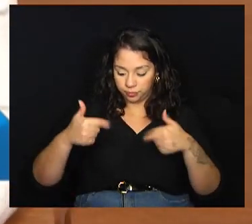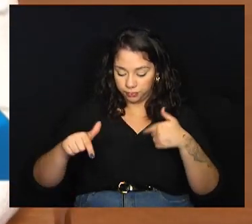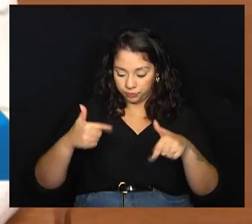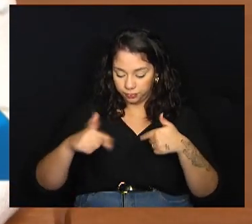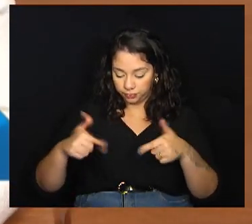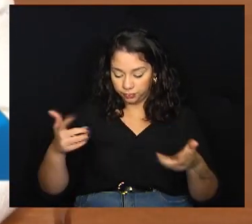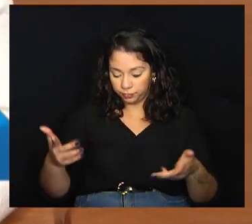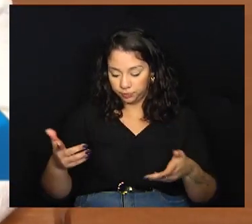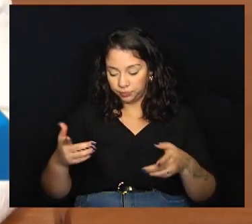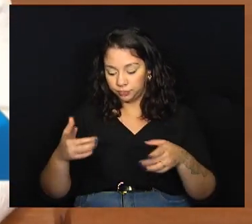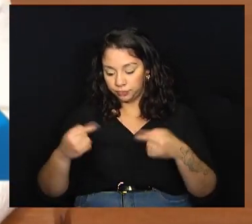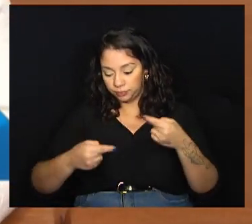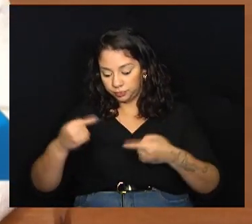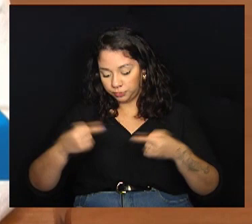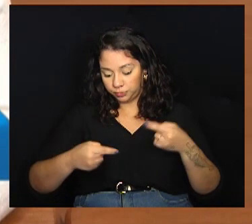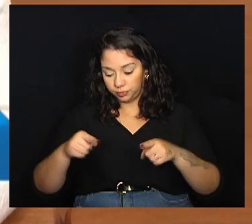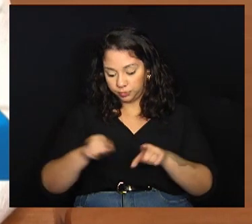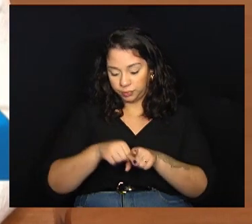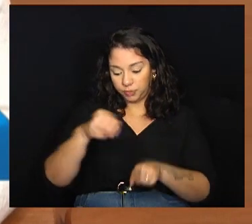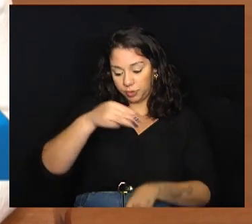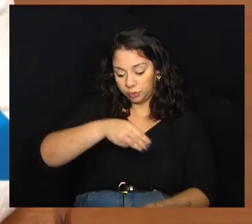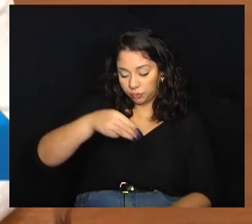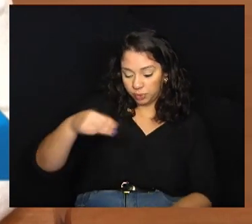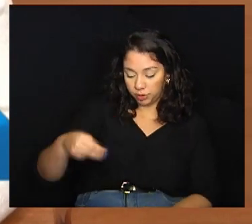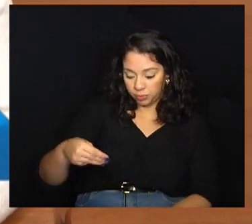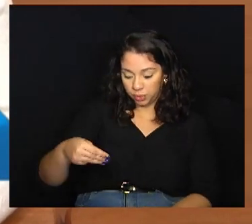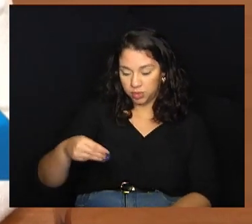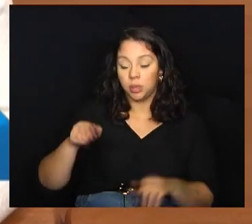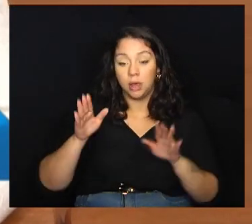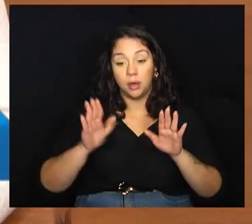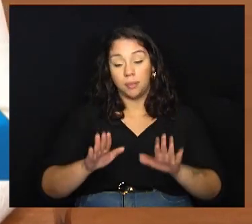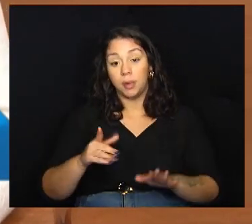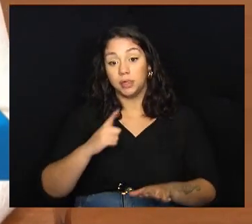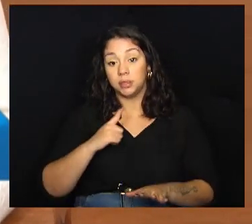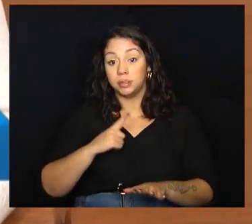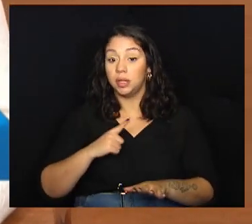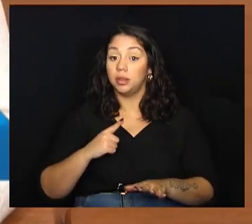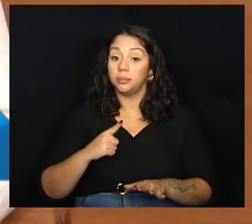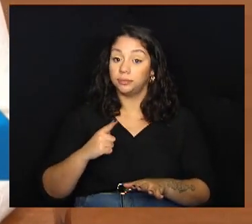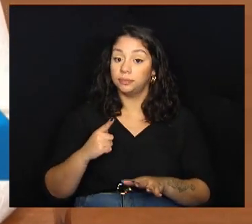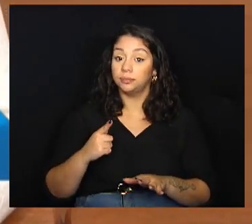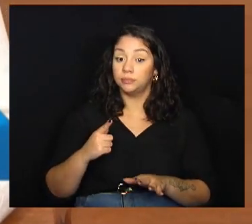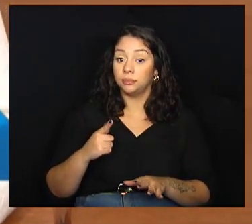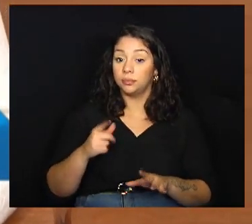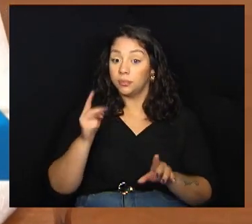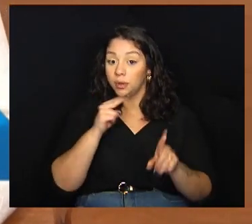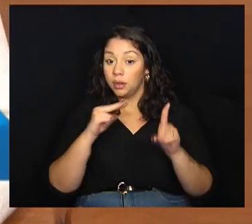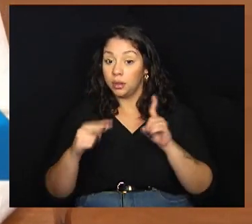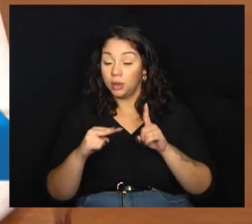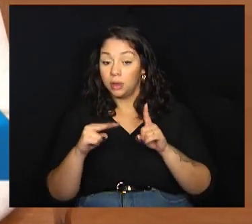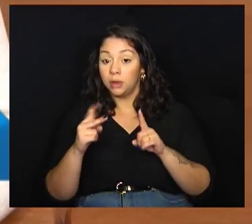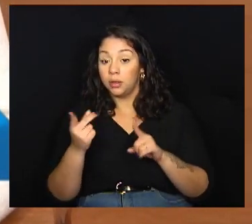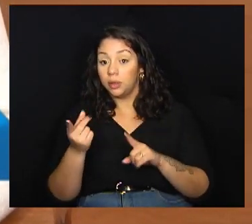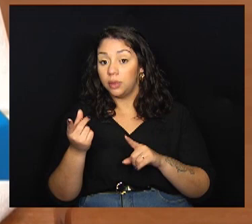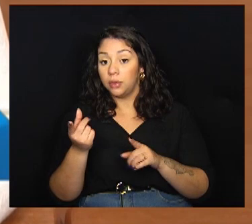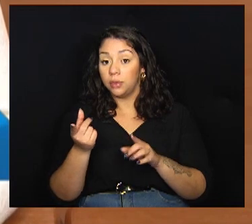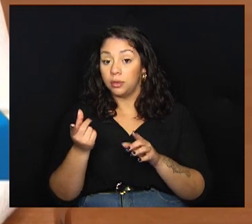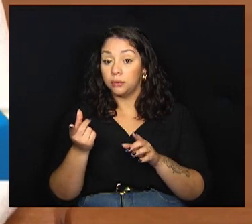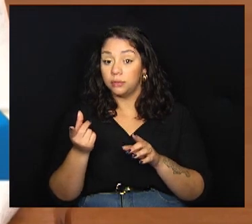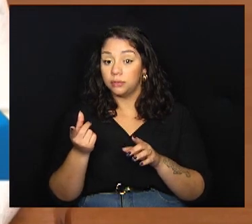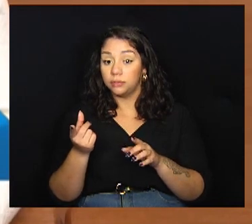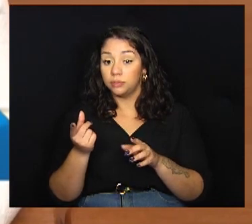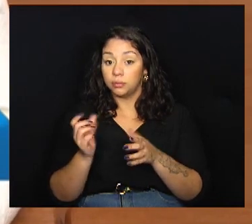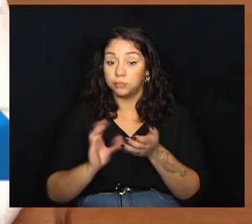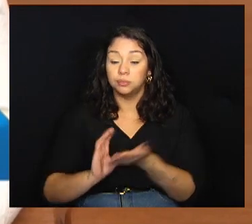professores, dos monitores, mas a gente tem bastante recursos, né, do ponto de vista do financiamento. A gente está com